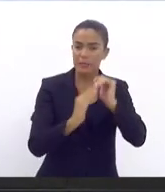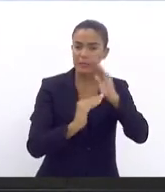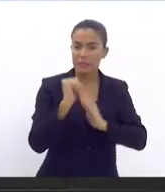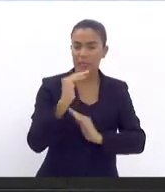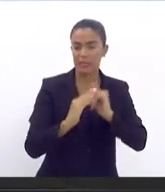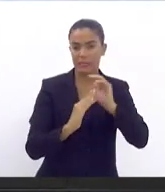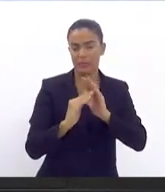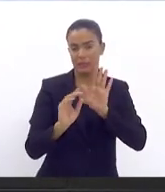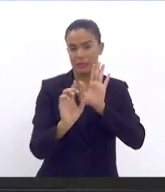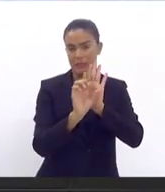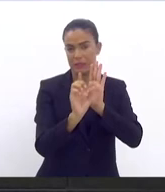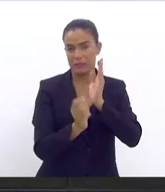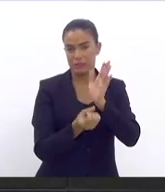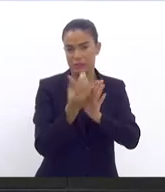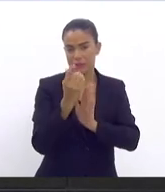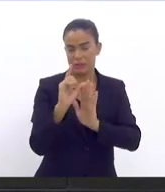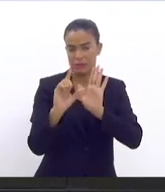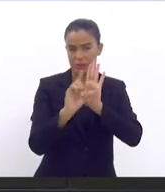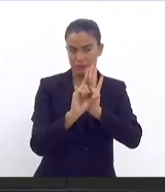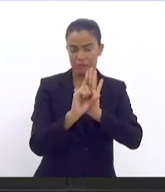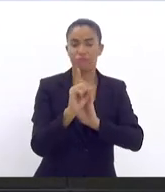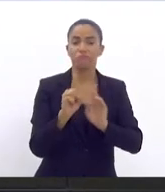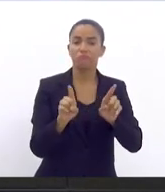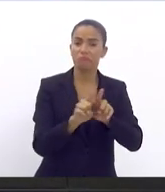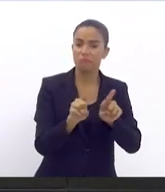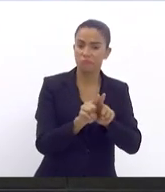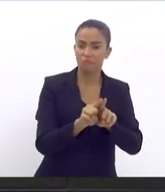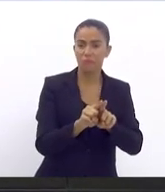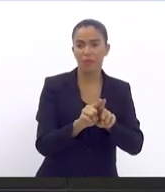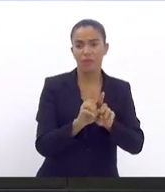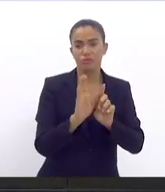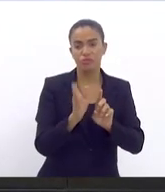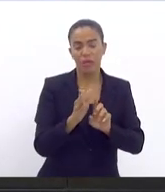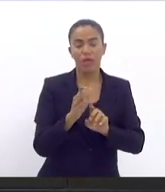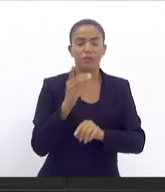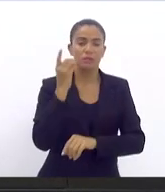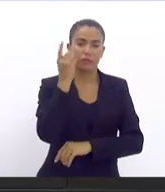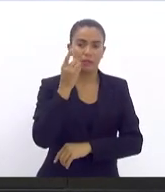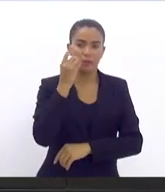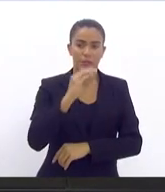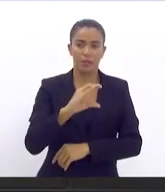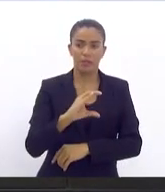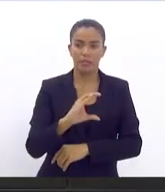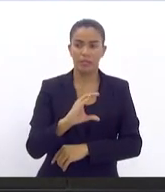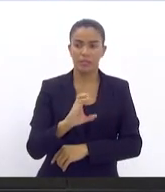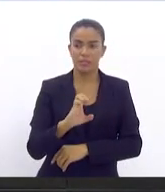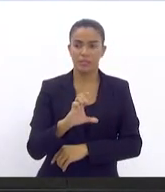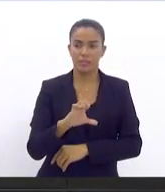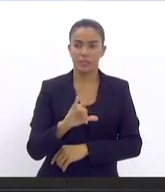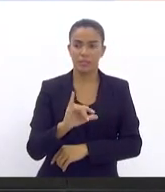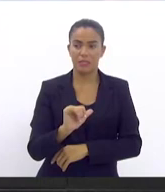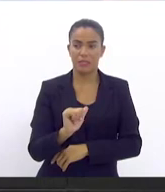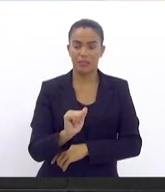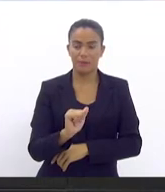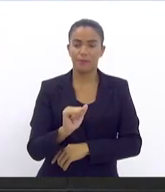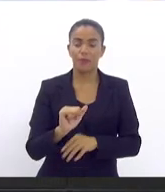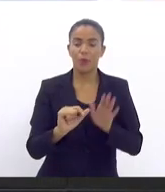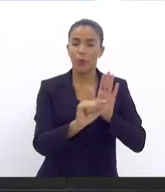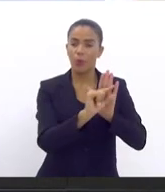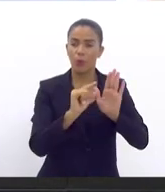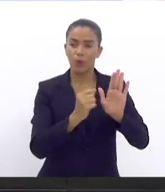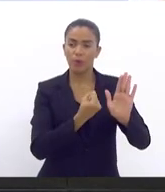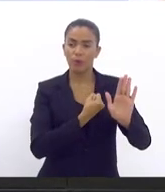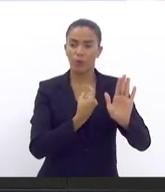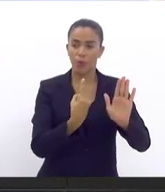em vários itens aí, inclusive os que foram colocados pela deputada Célia, O item 1, por exemplo, ele... O